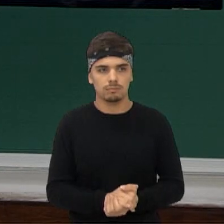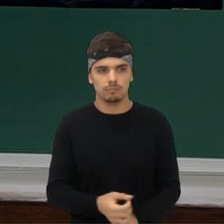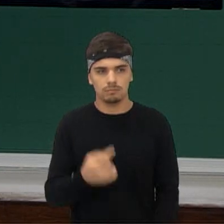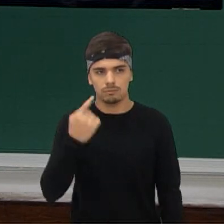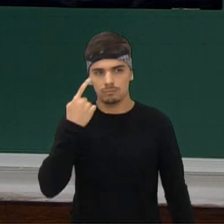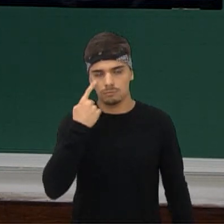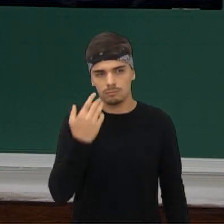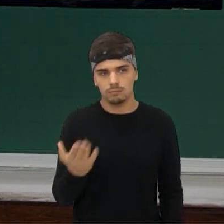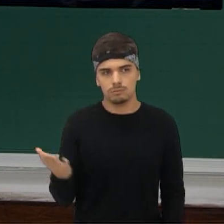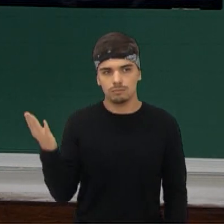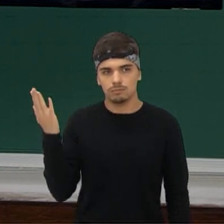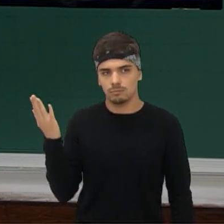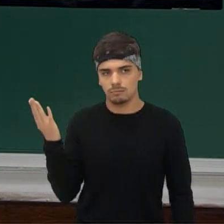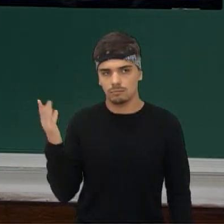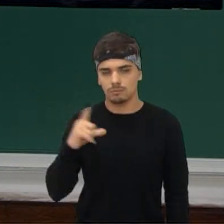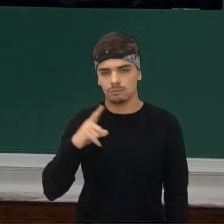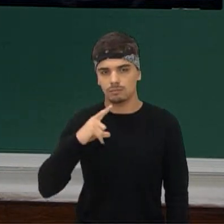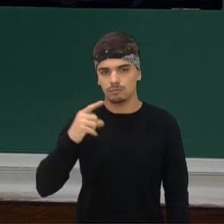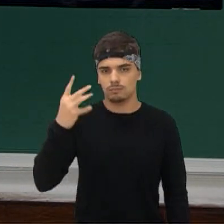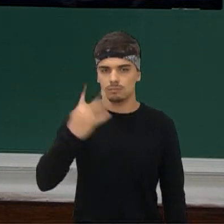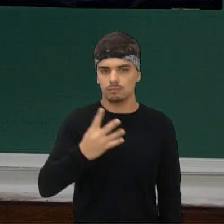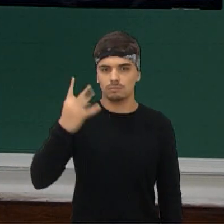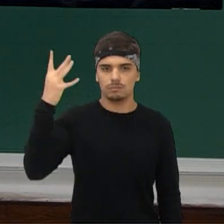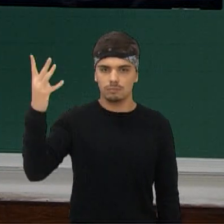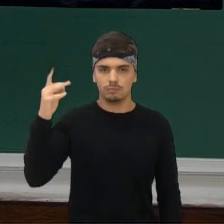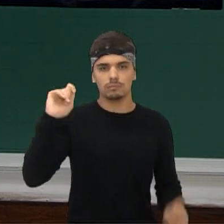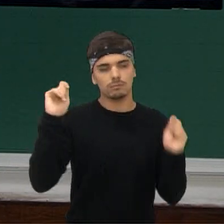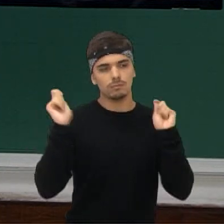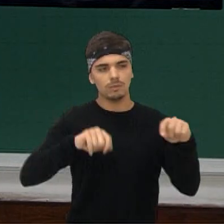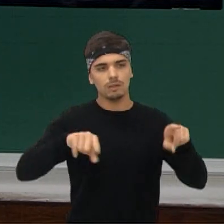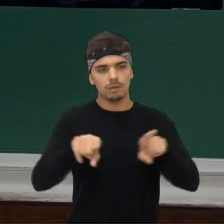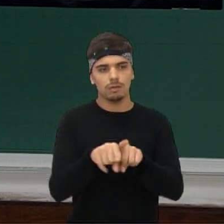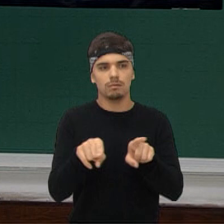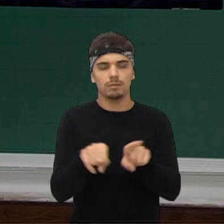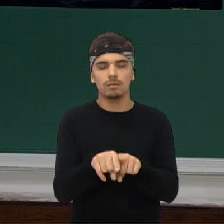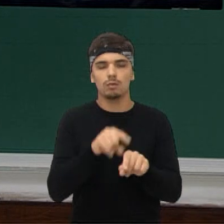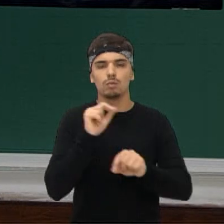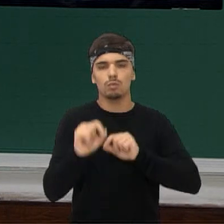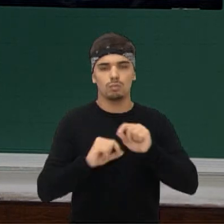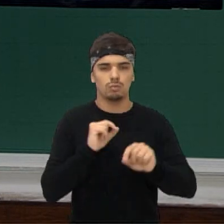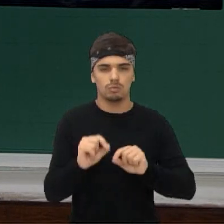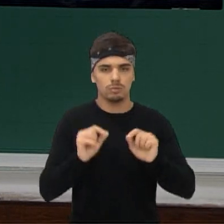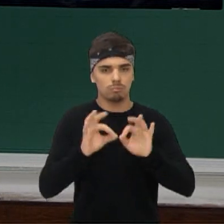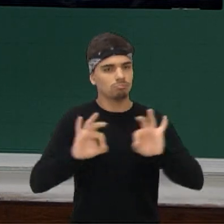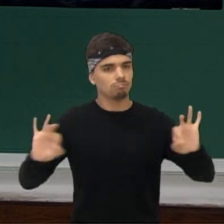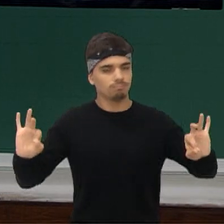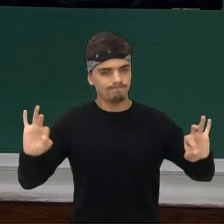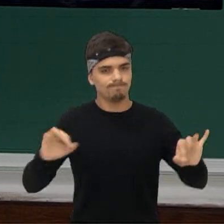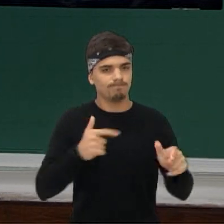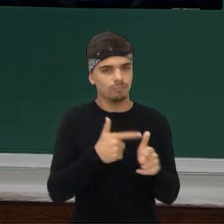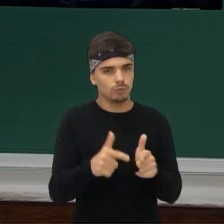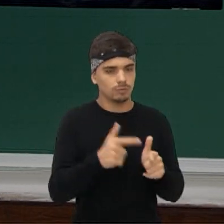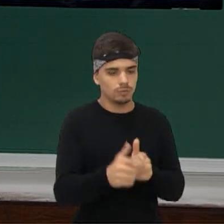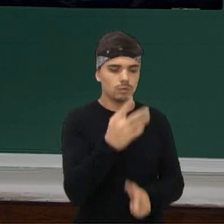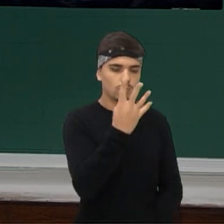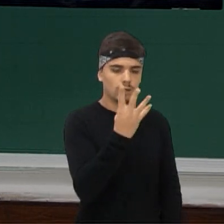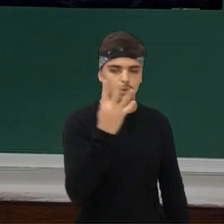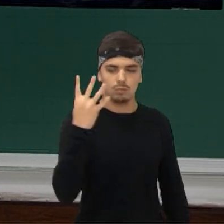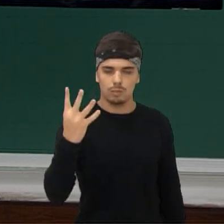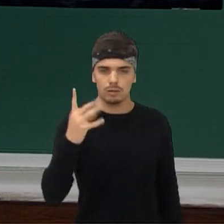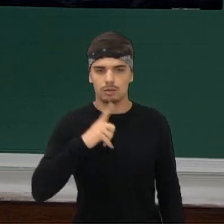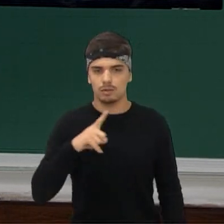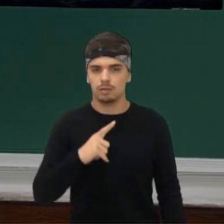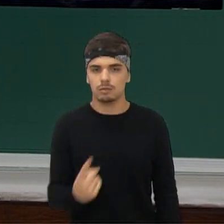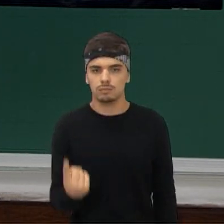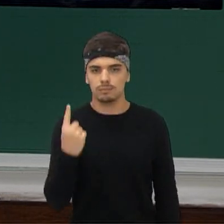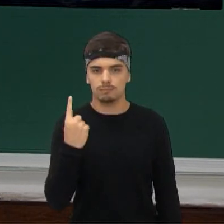sobrou o 4 aqui e o 4 aqui. Então, eu posso ainda simplificar, né, dividindo 4 por 4, me sobra